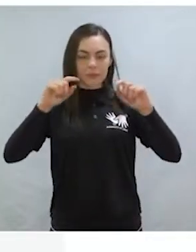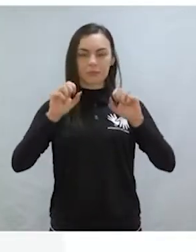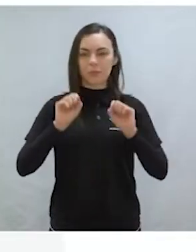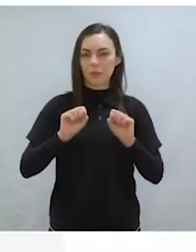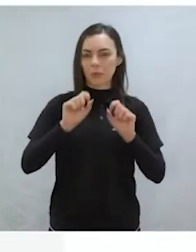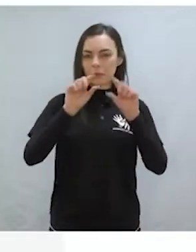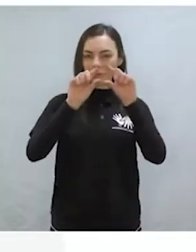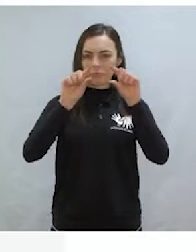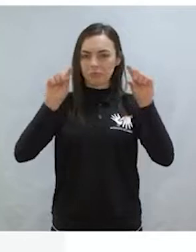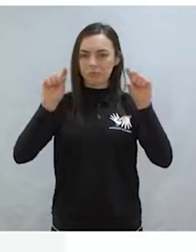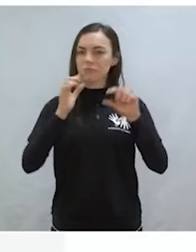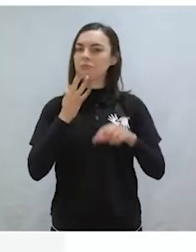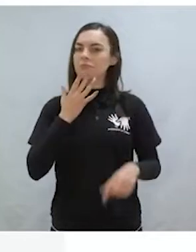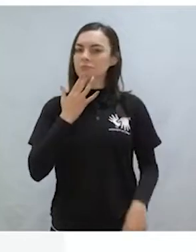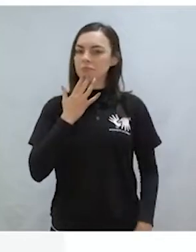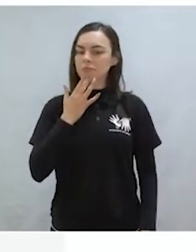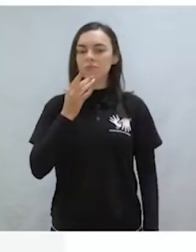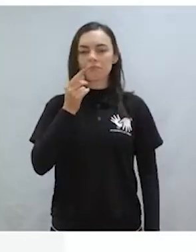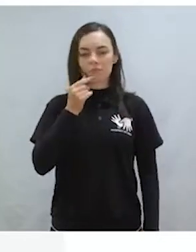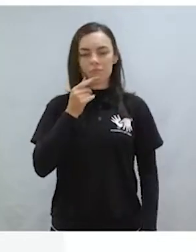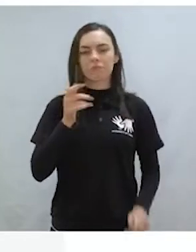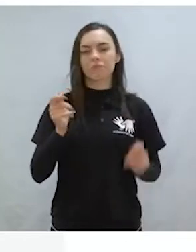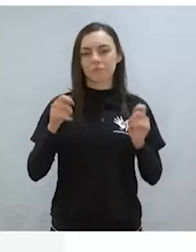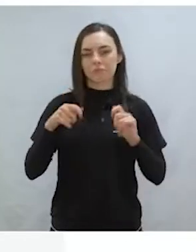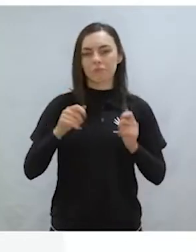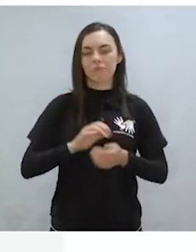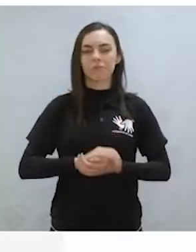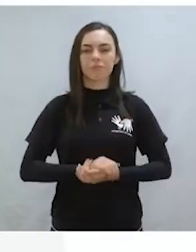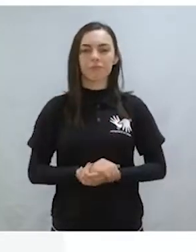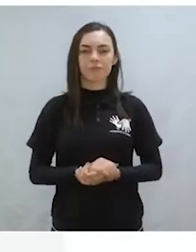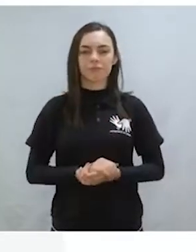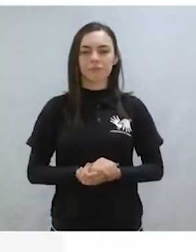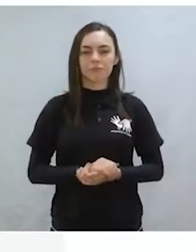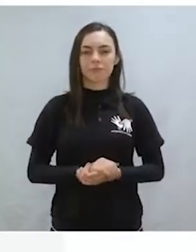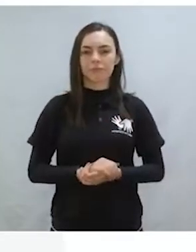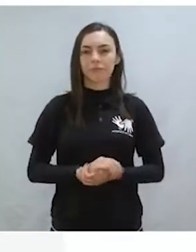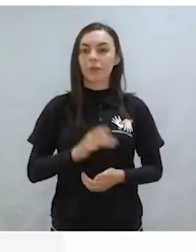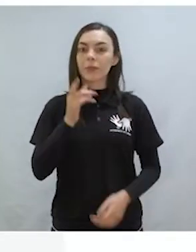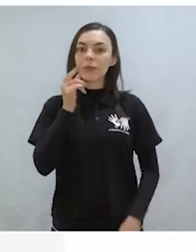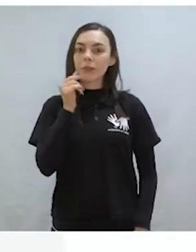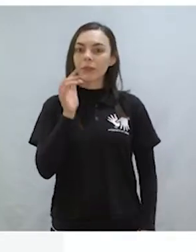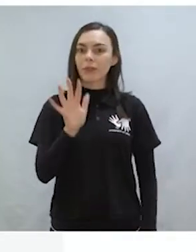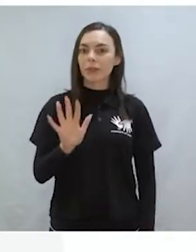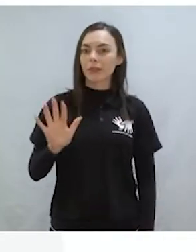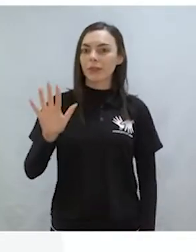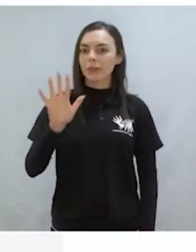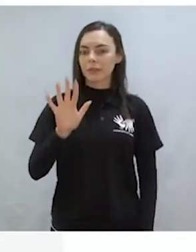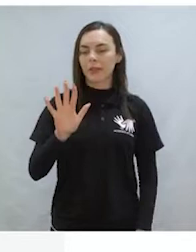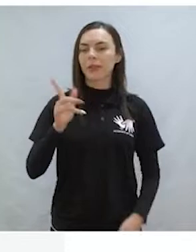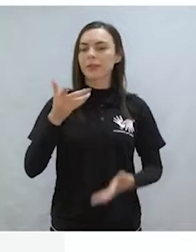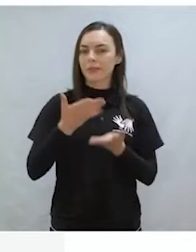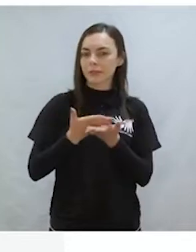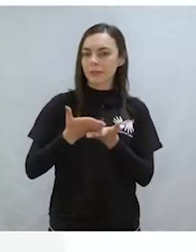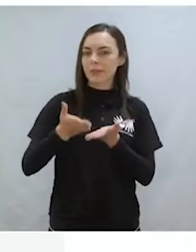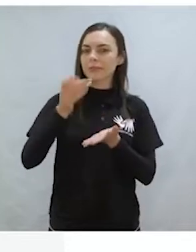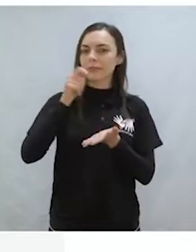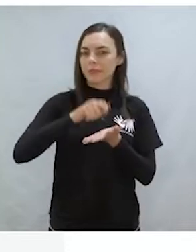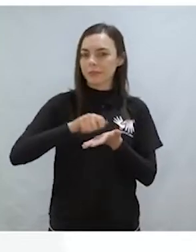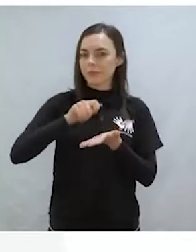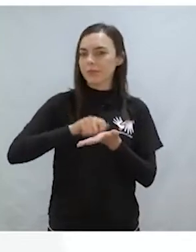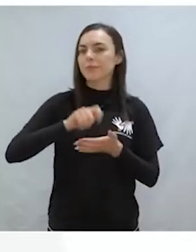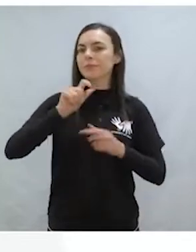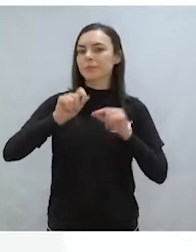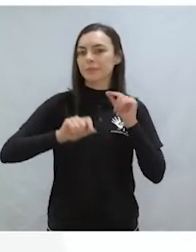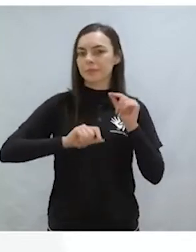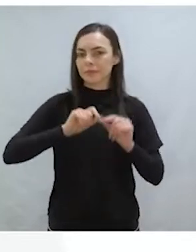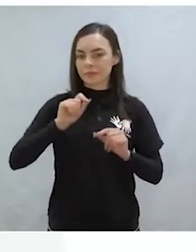Pula uma linha, pode pintar com lápis de cor. Olhe lá onde está o lápis de novo. É ali que